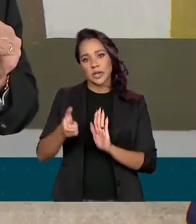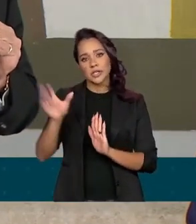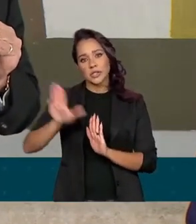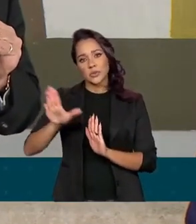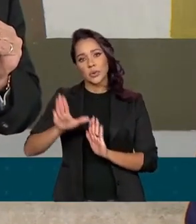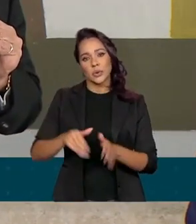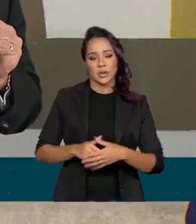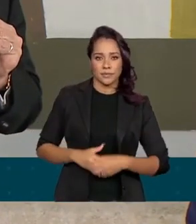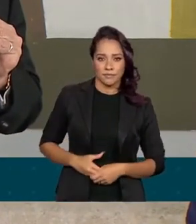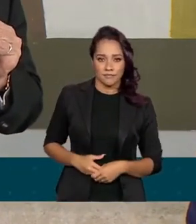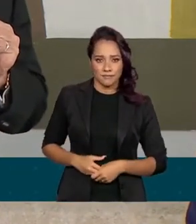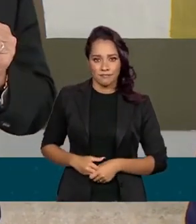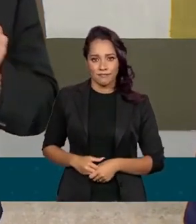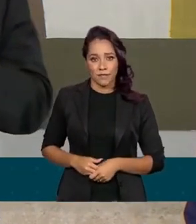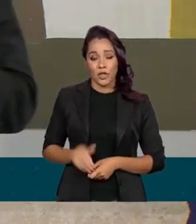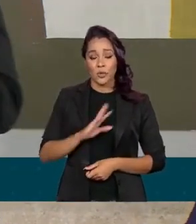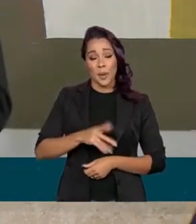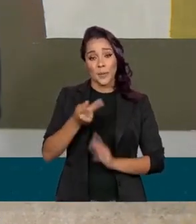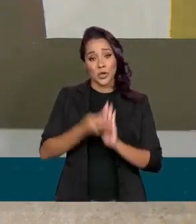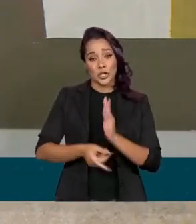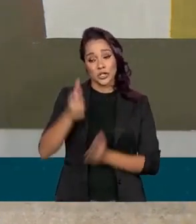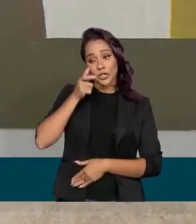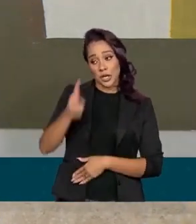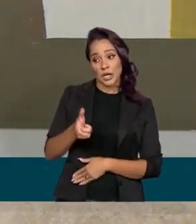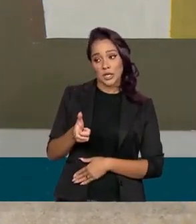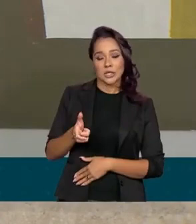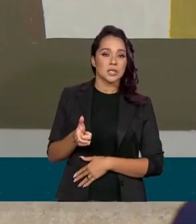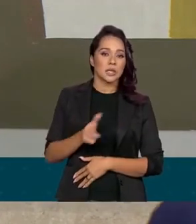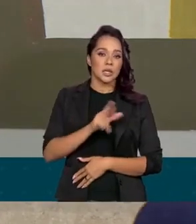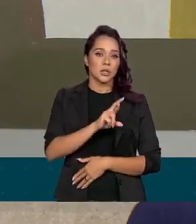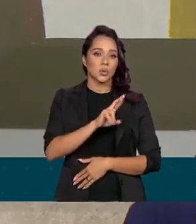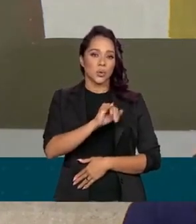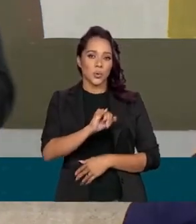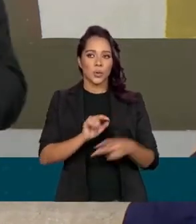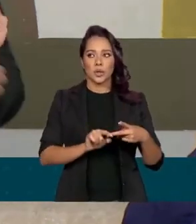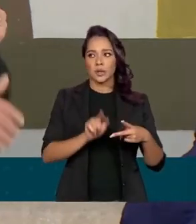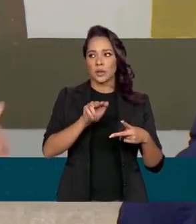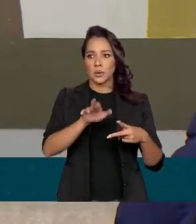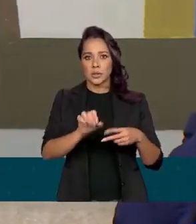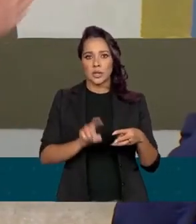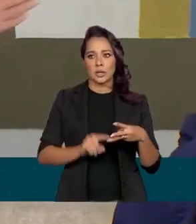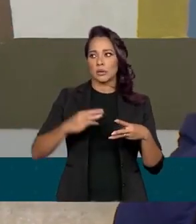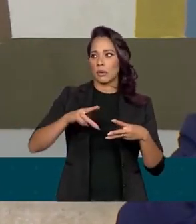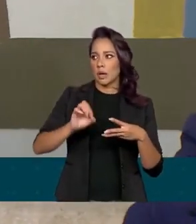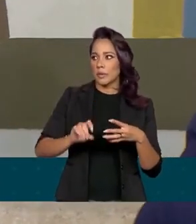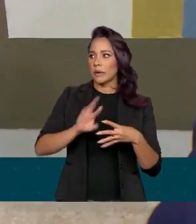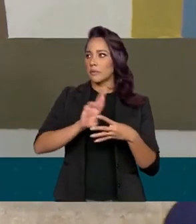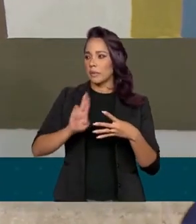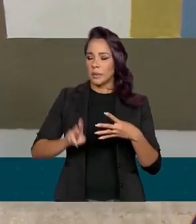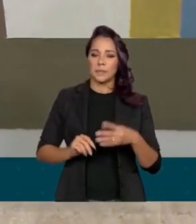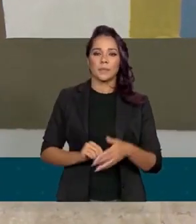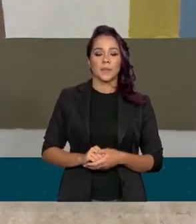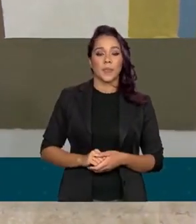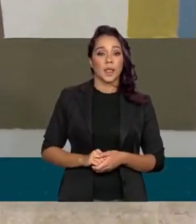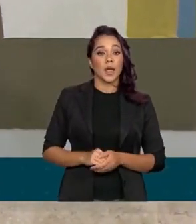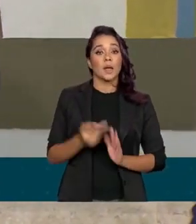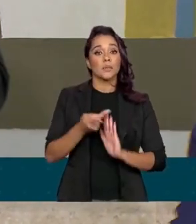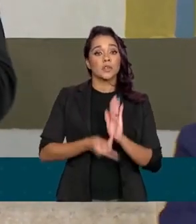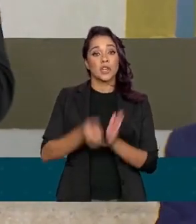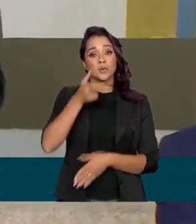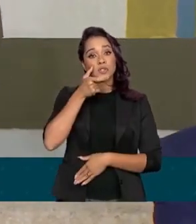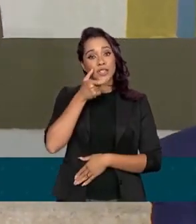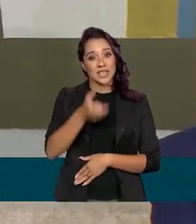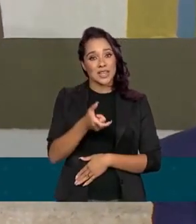Lula. Não vai ter projeto de interesse do Rui, da Luciana, do Camilo, do Márcio. Não.